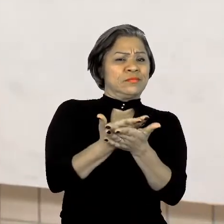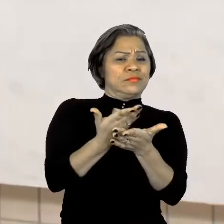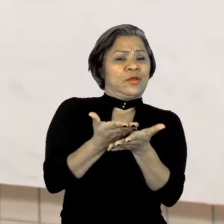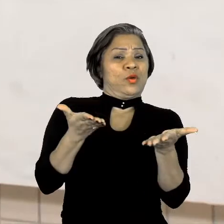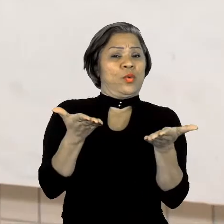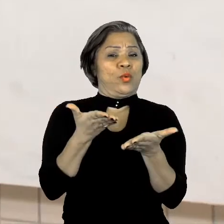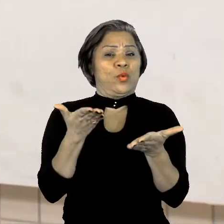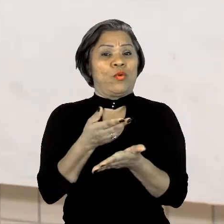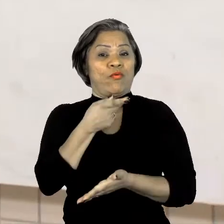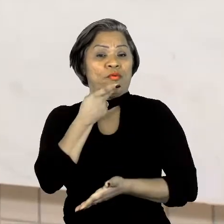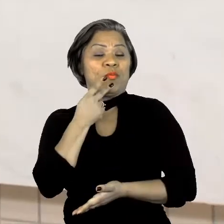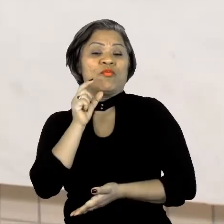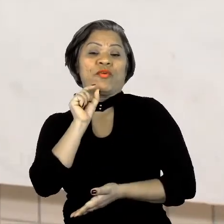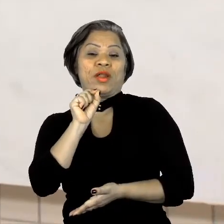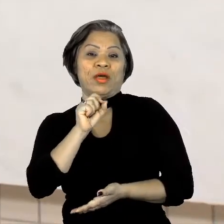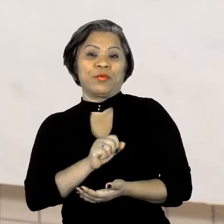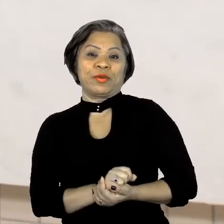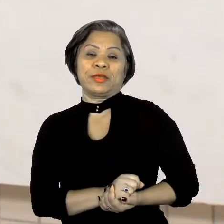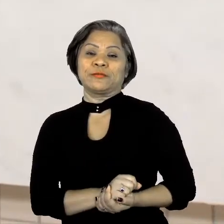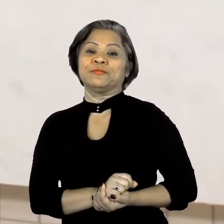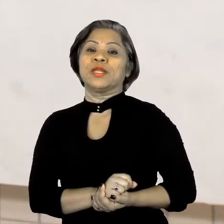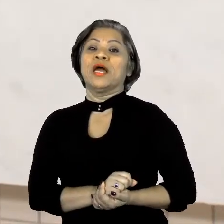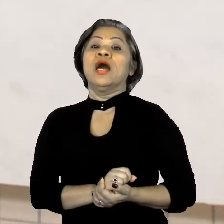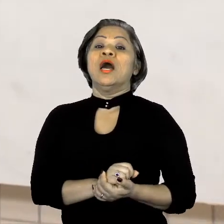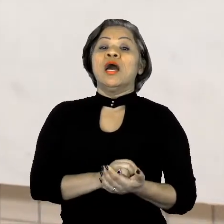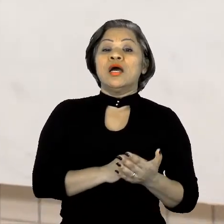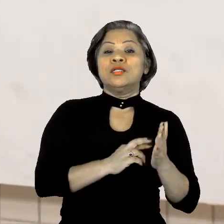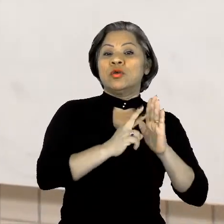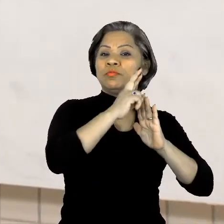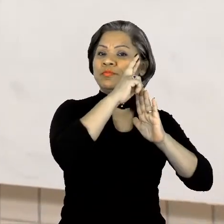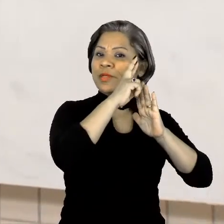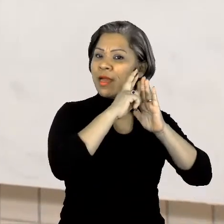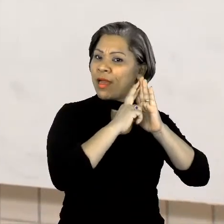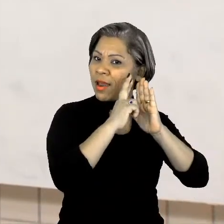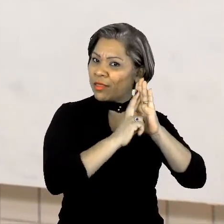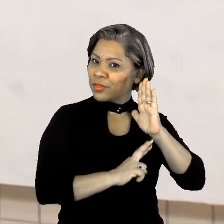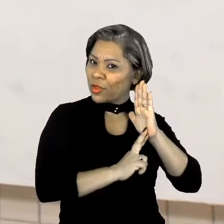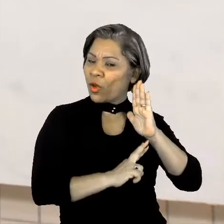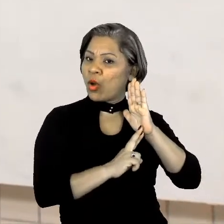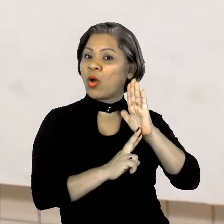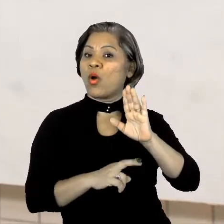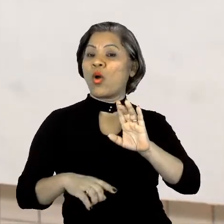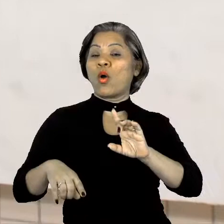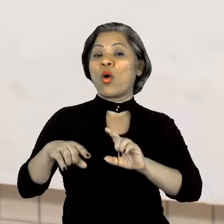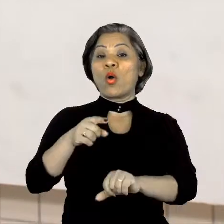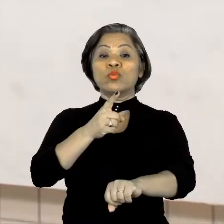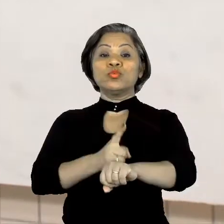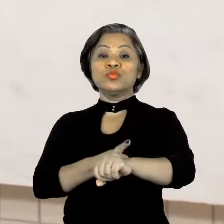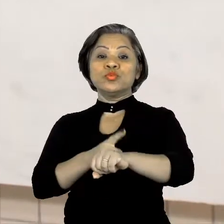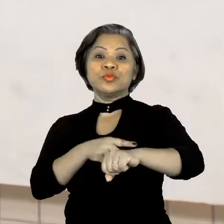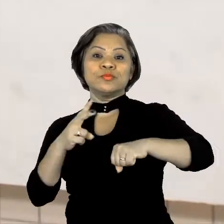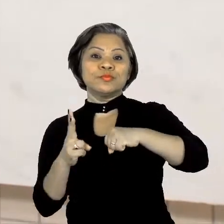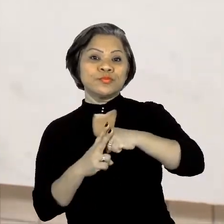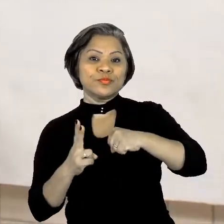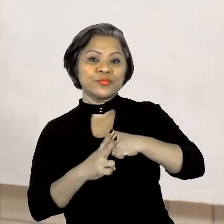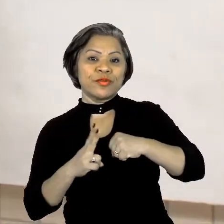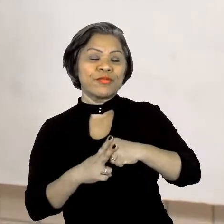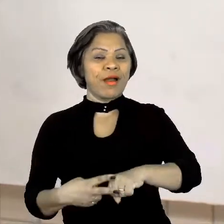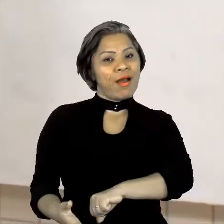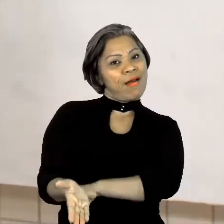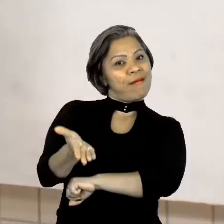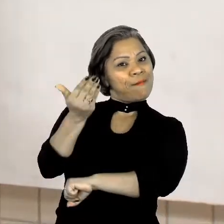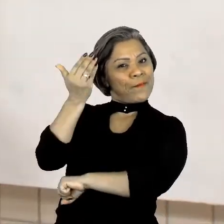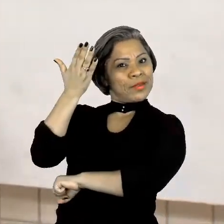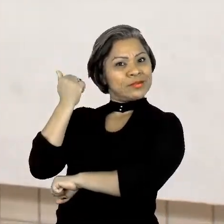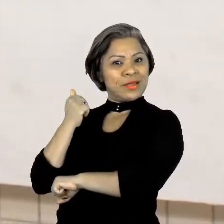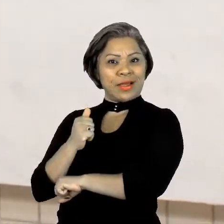vamos falar sobre relatório, tempos verbais, modo indicativo, pretérito, tá? Estejam todos